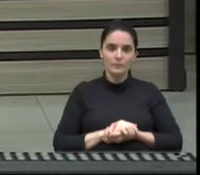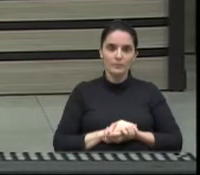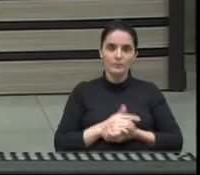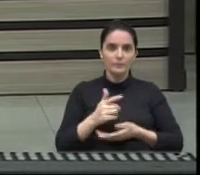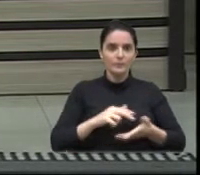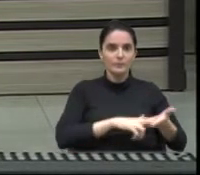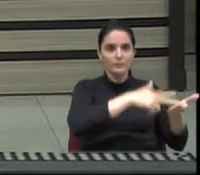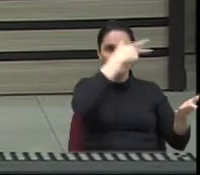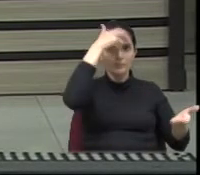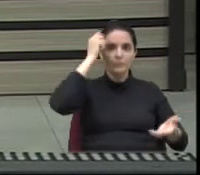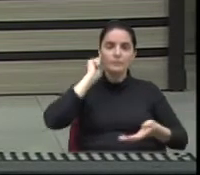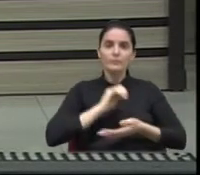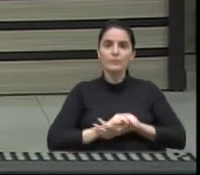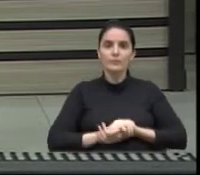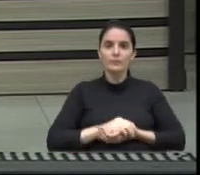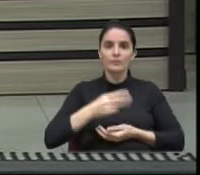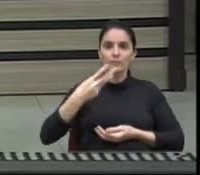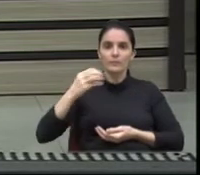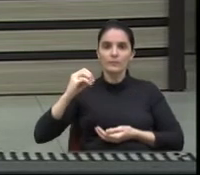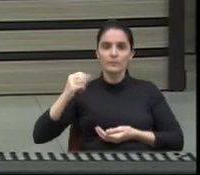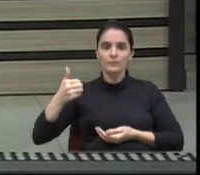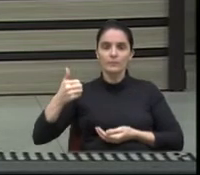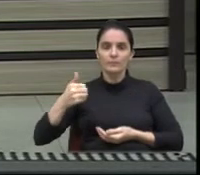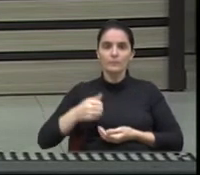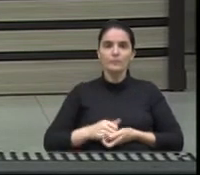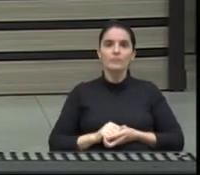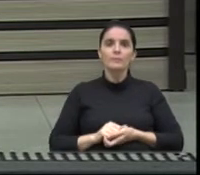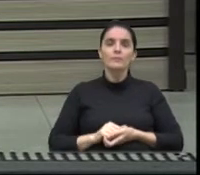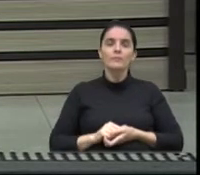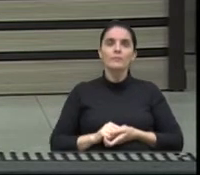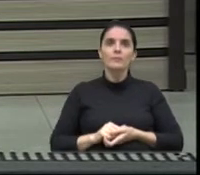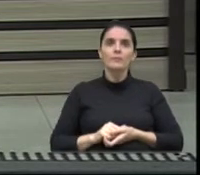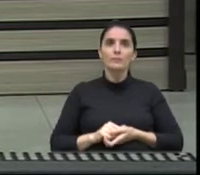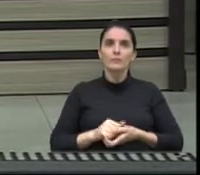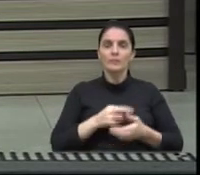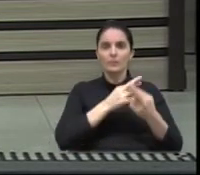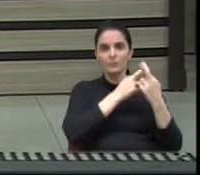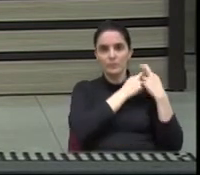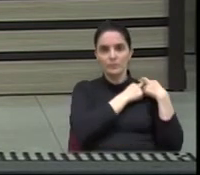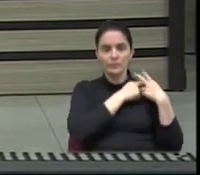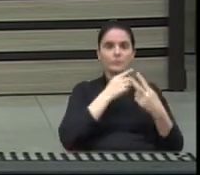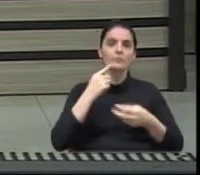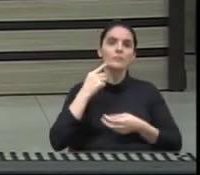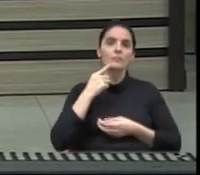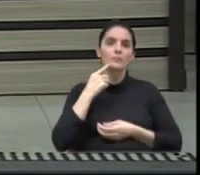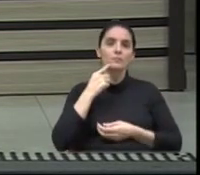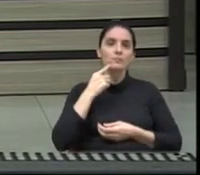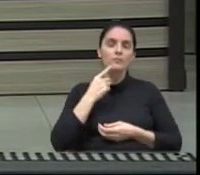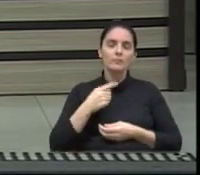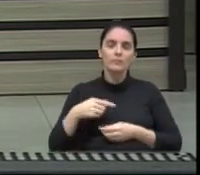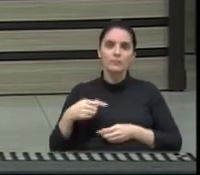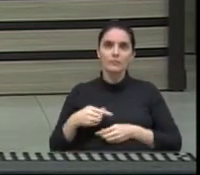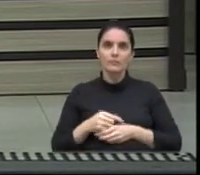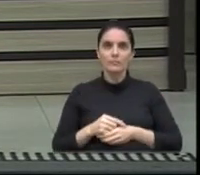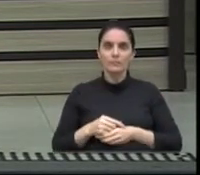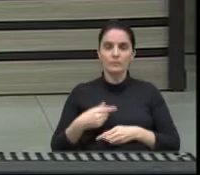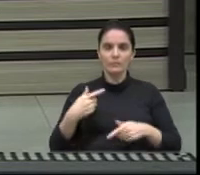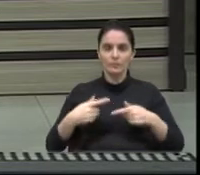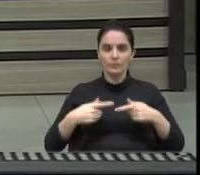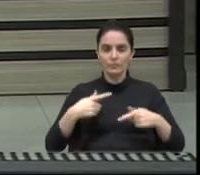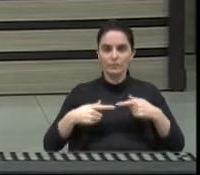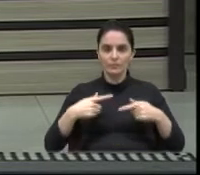havendo executivo. 301, Claudemir Vieira. Desejo discutir. Em discussão, a palavra,